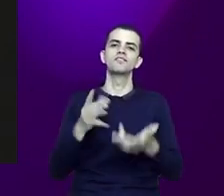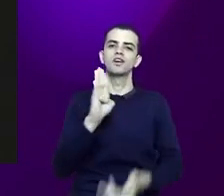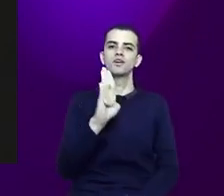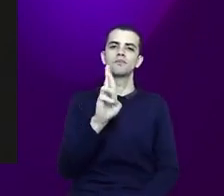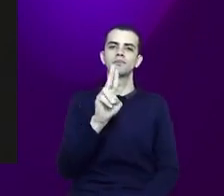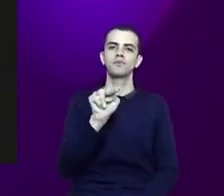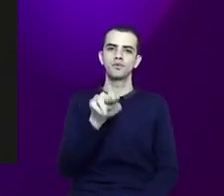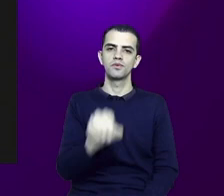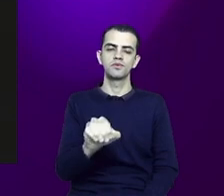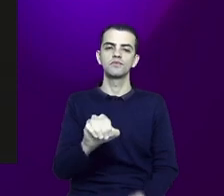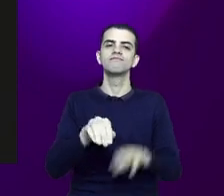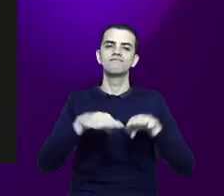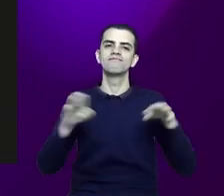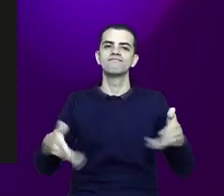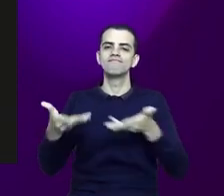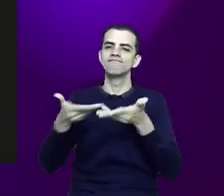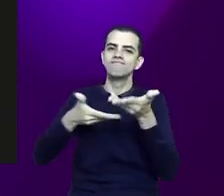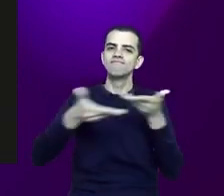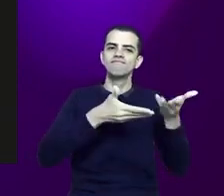favor.